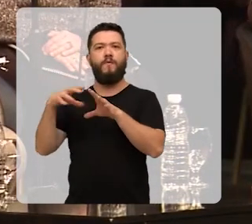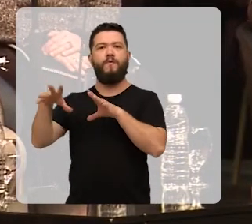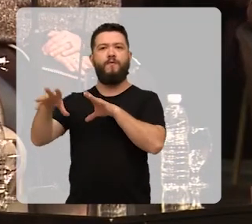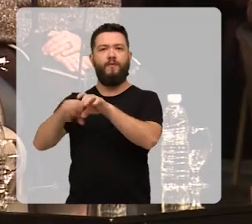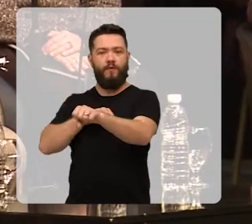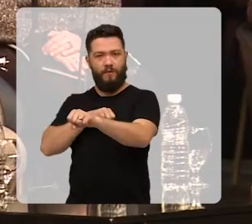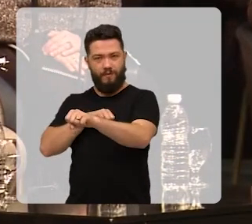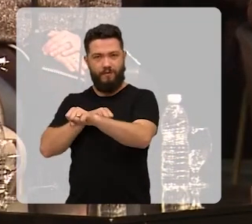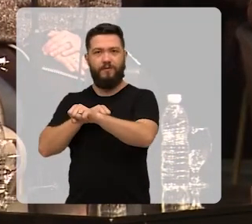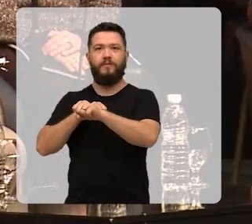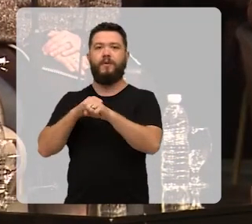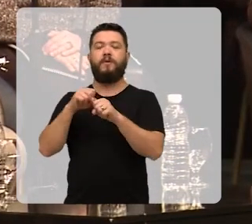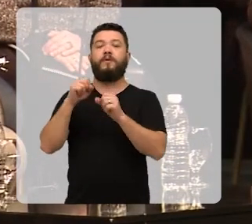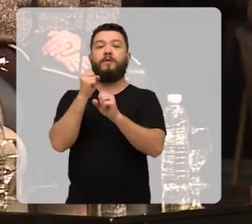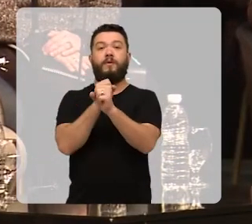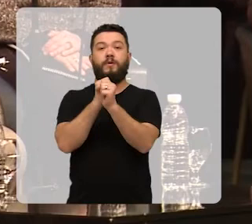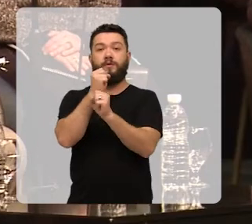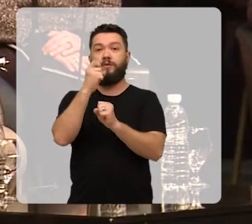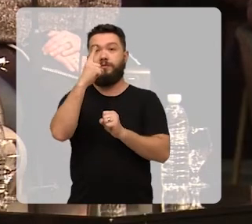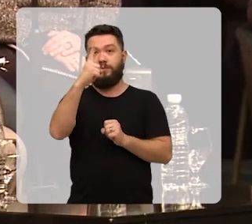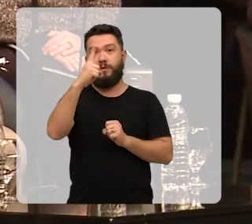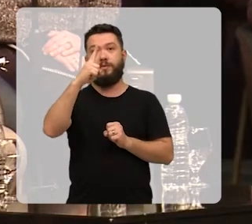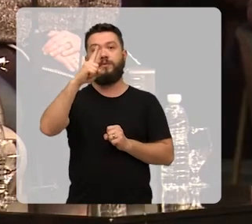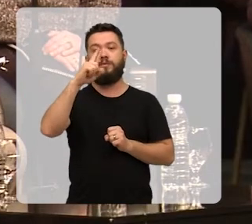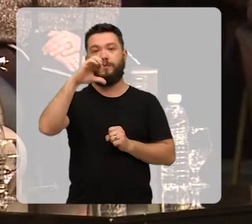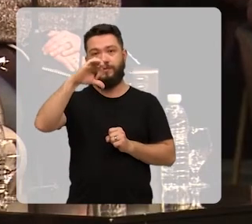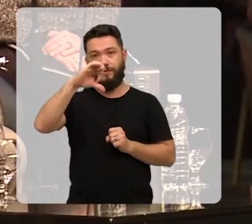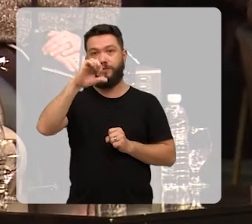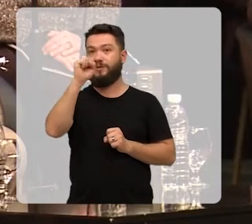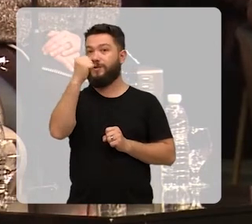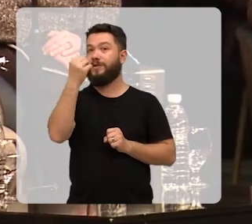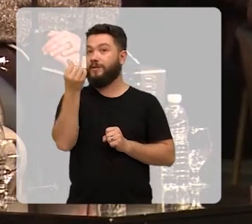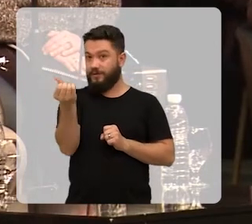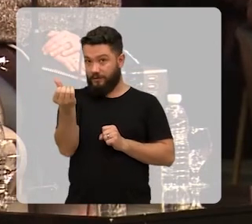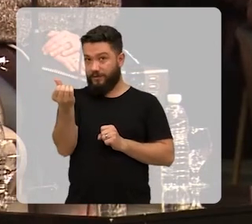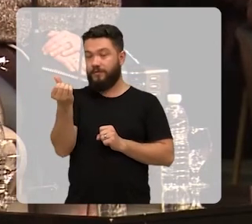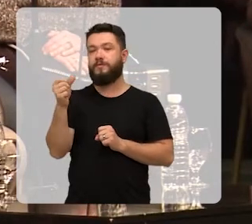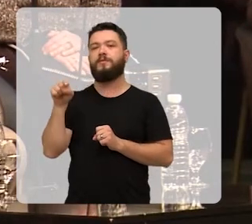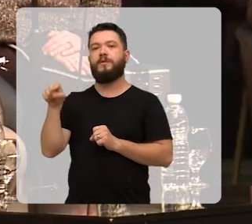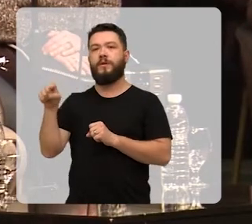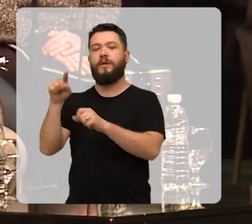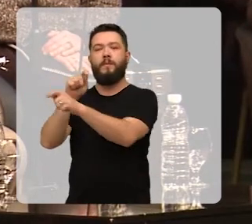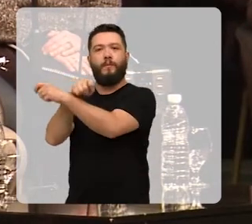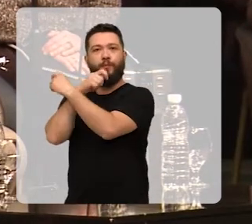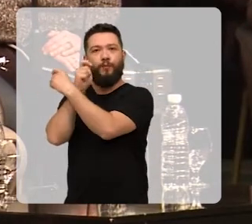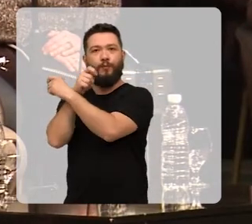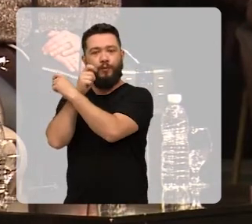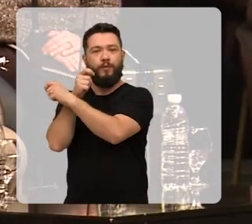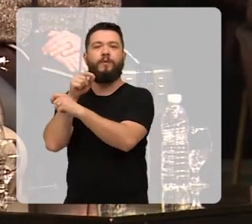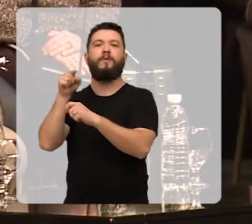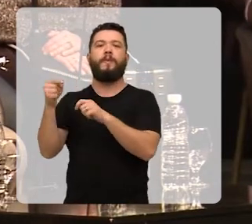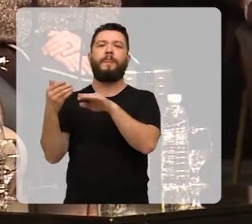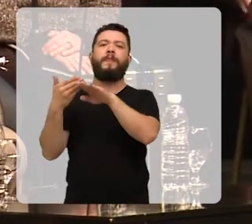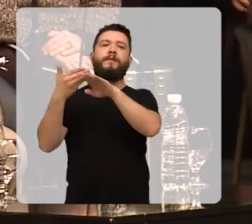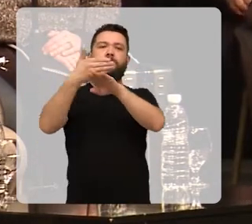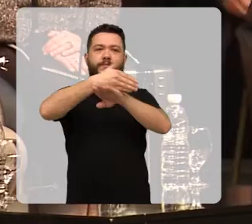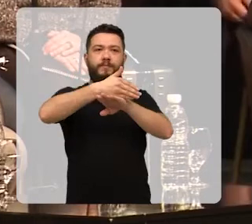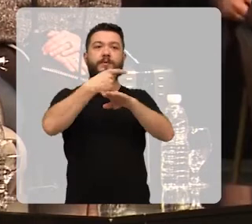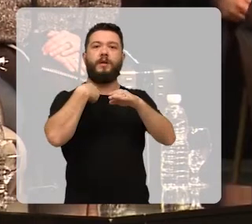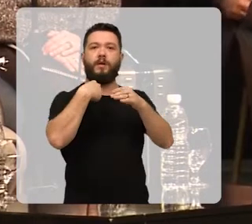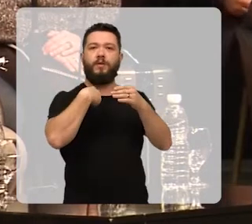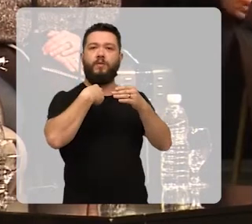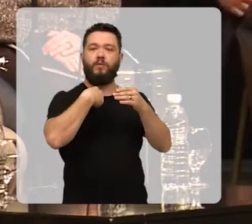1986 depois fui um curso de dois anos na Unumni de tradutor